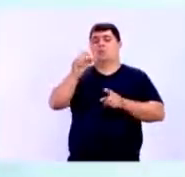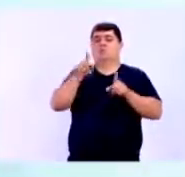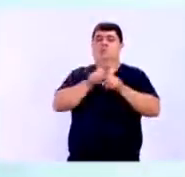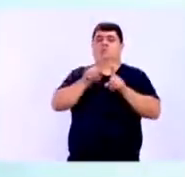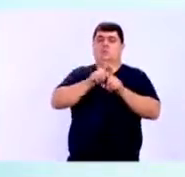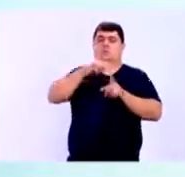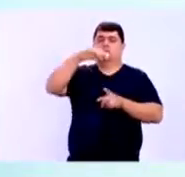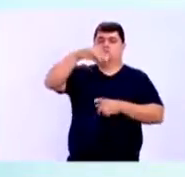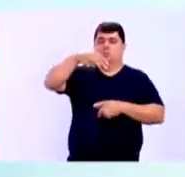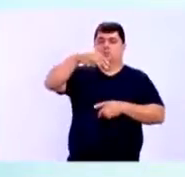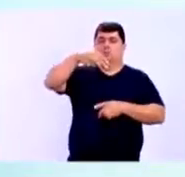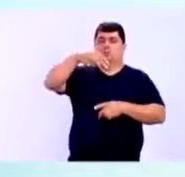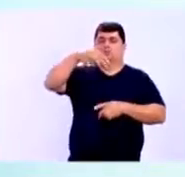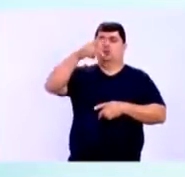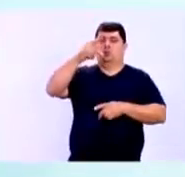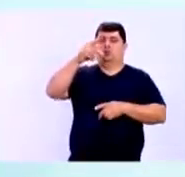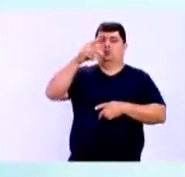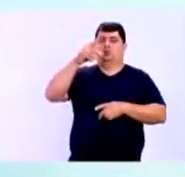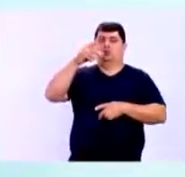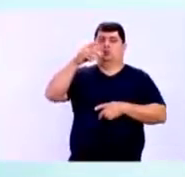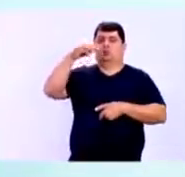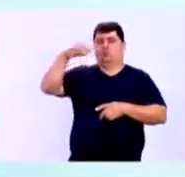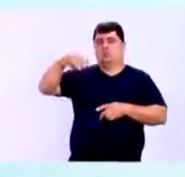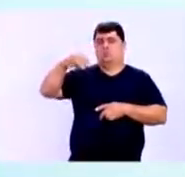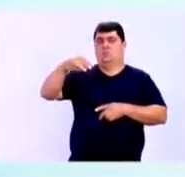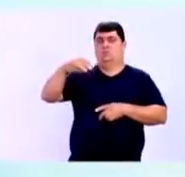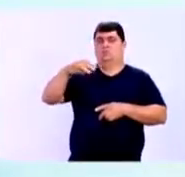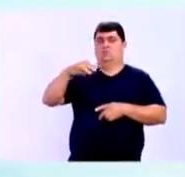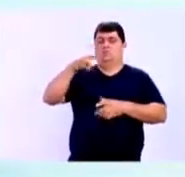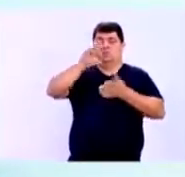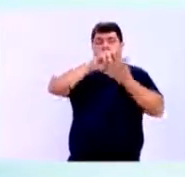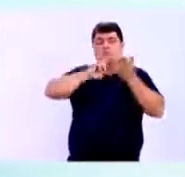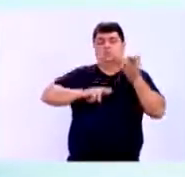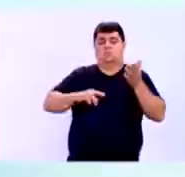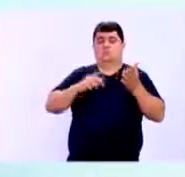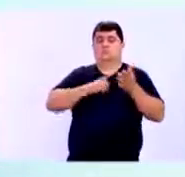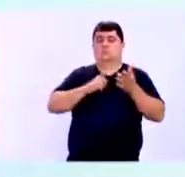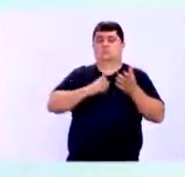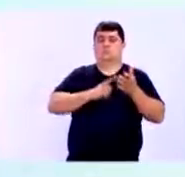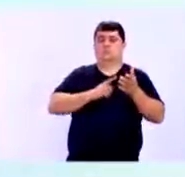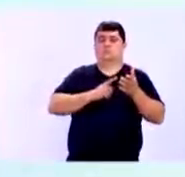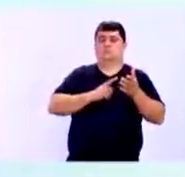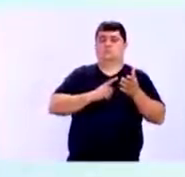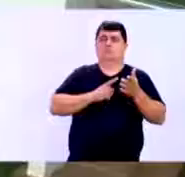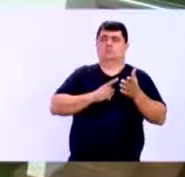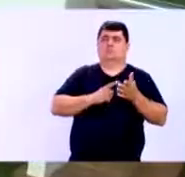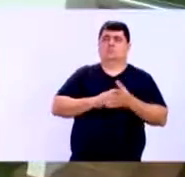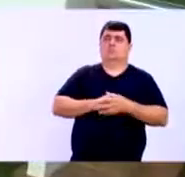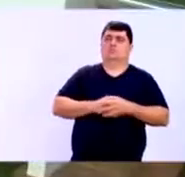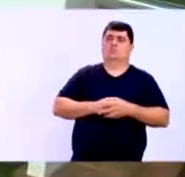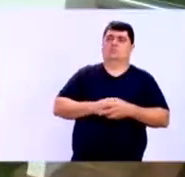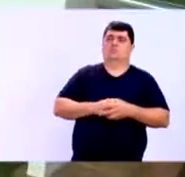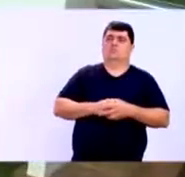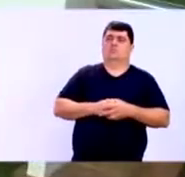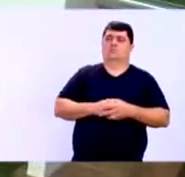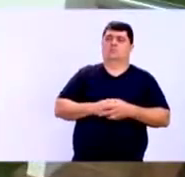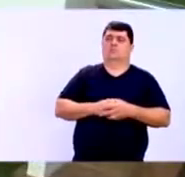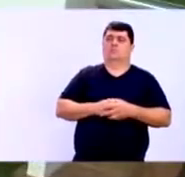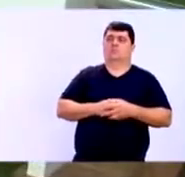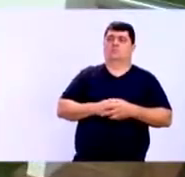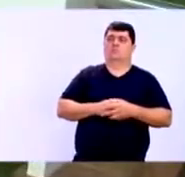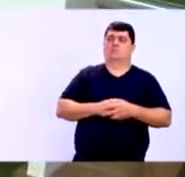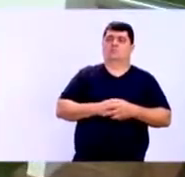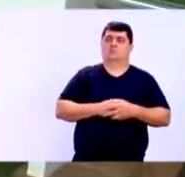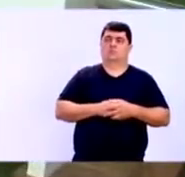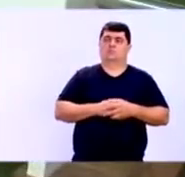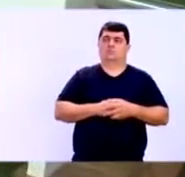média ponderada fixa. E no inventário permanente? Sim, professor, o senhor ia levantar a questão